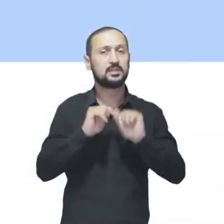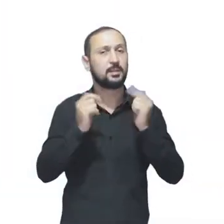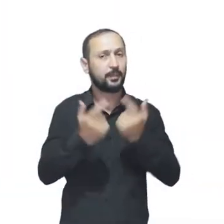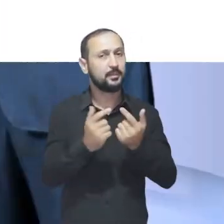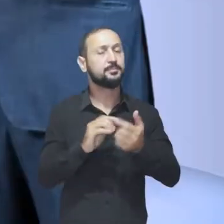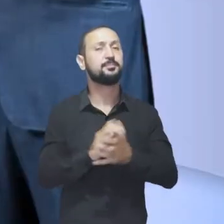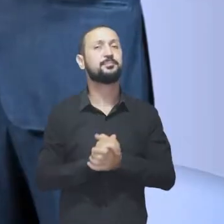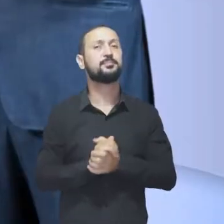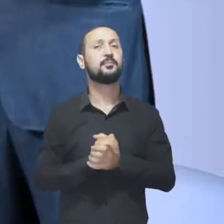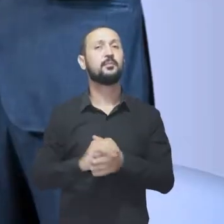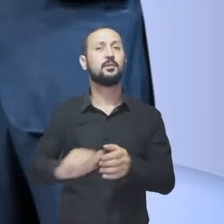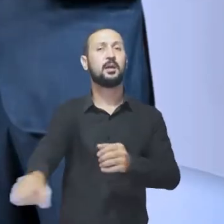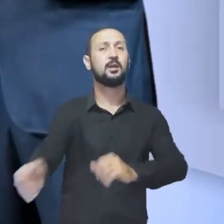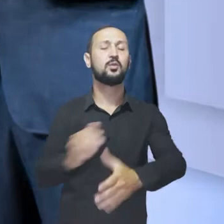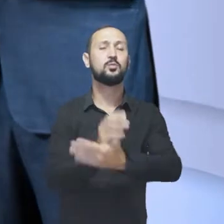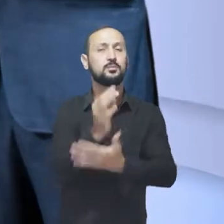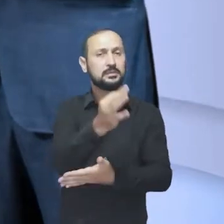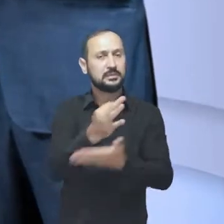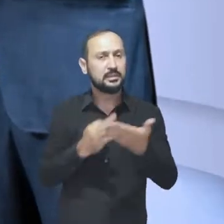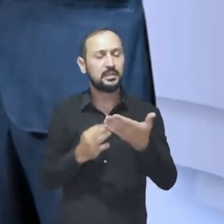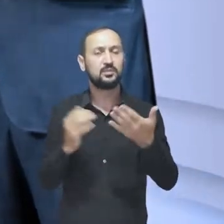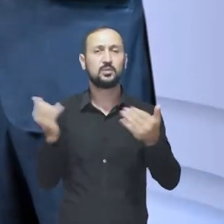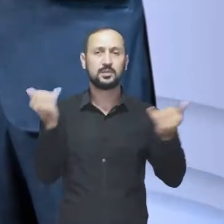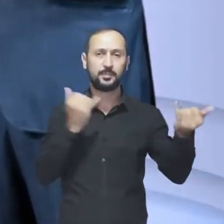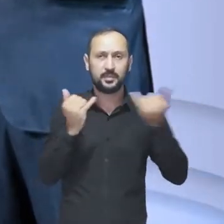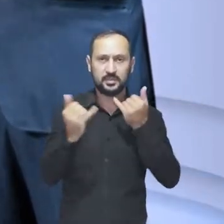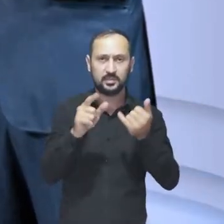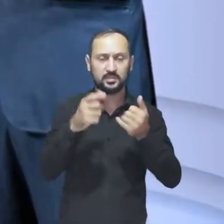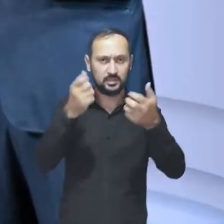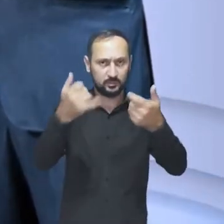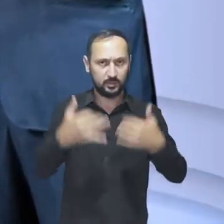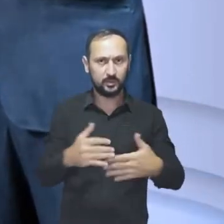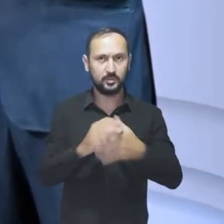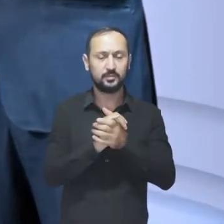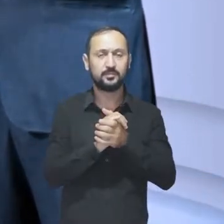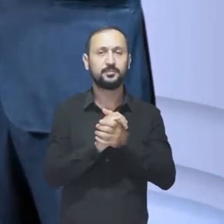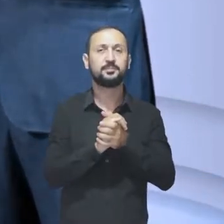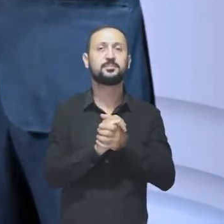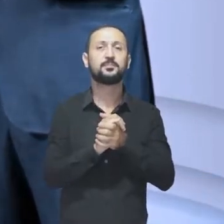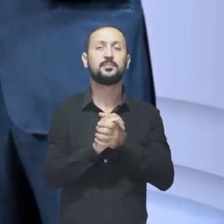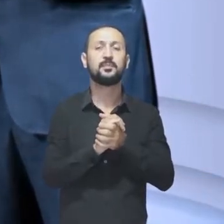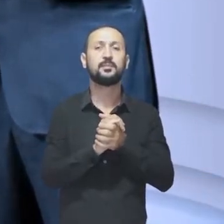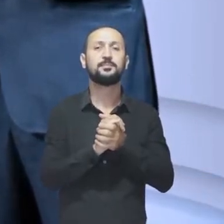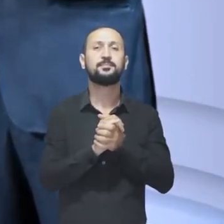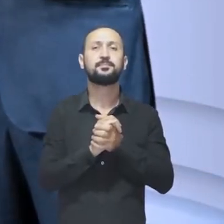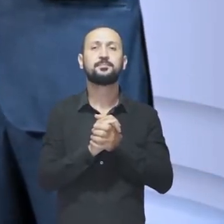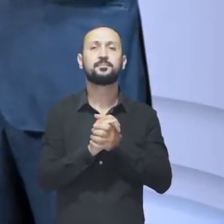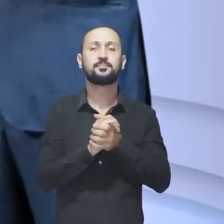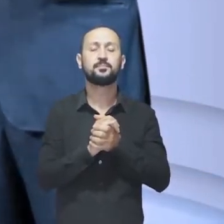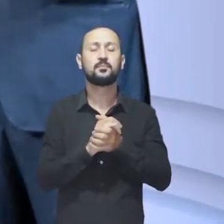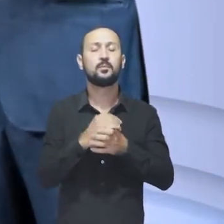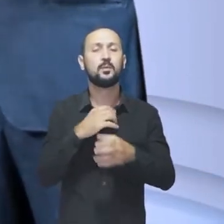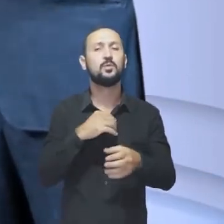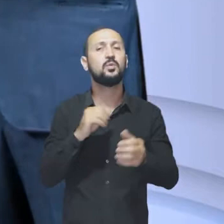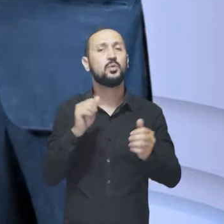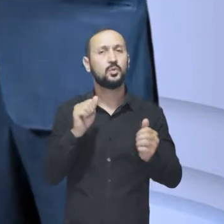a íntegra então dos dispositivos propostos, ela é publicada no Diário Legislativo, o diário que